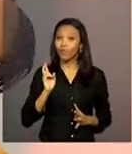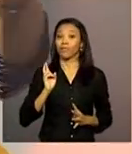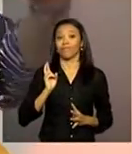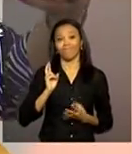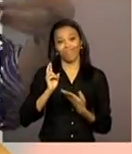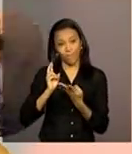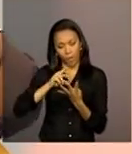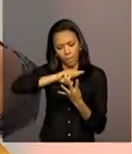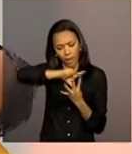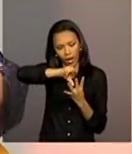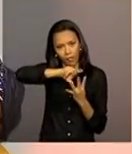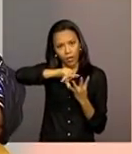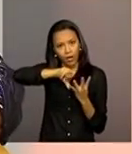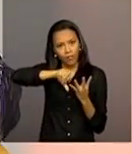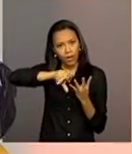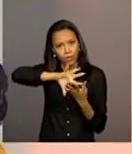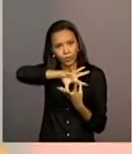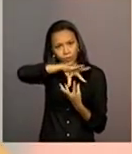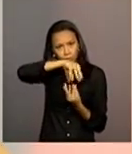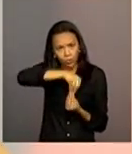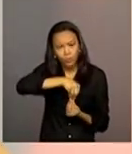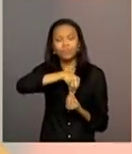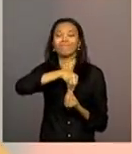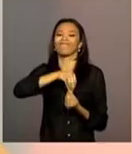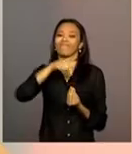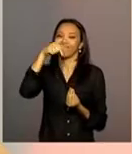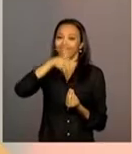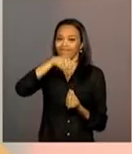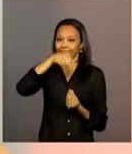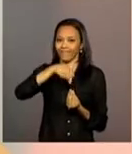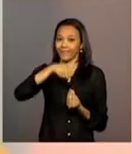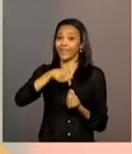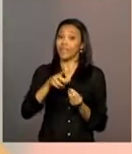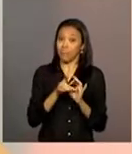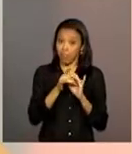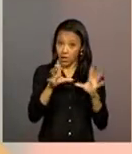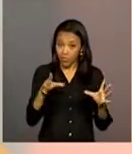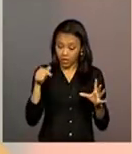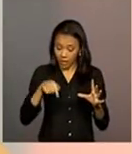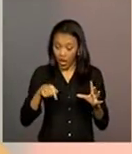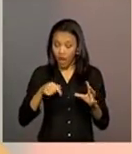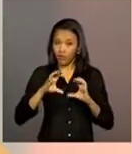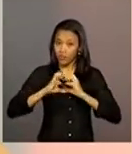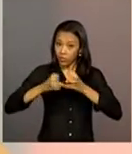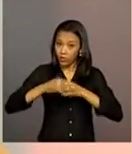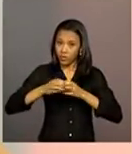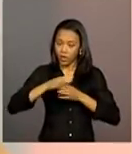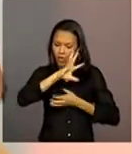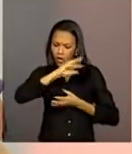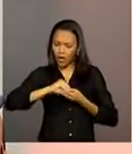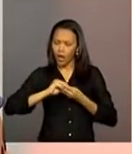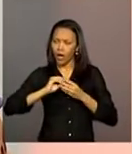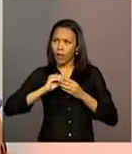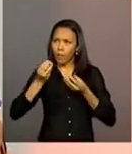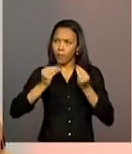essa dinâmica essa totalidade que permite a equipe planejar a demanda particular de